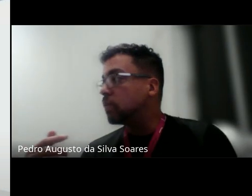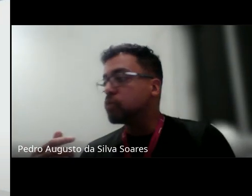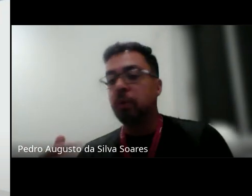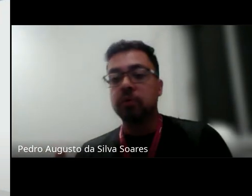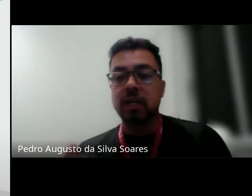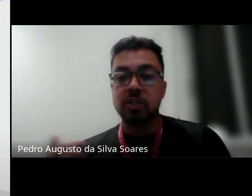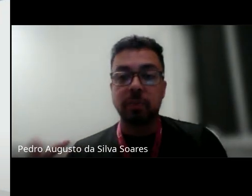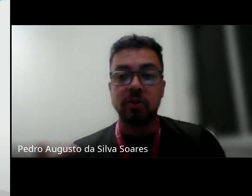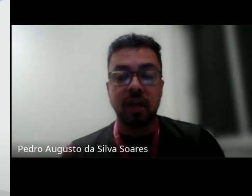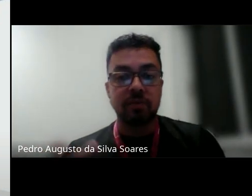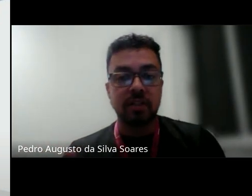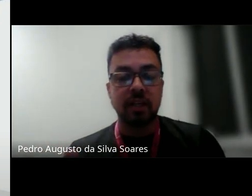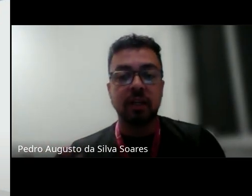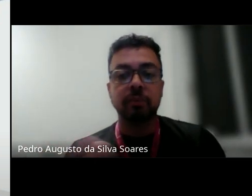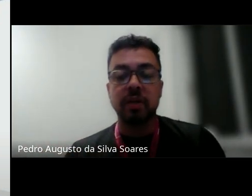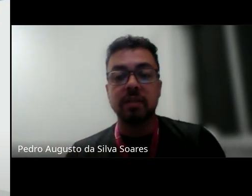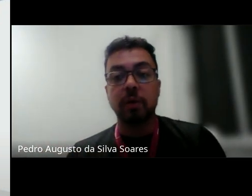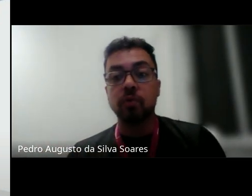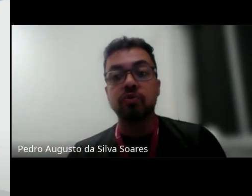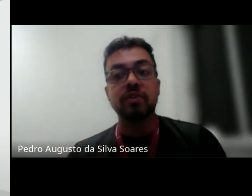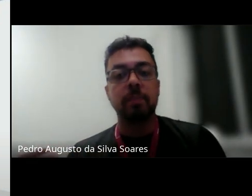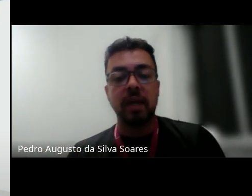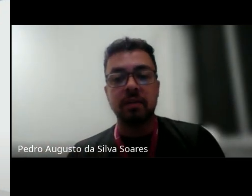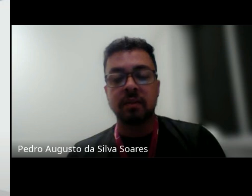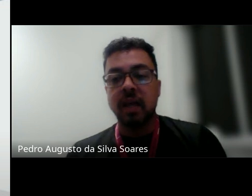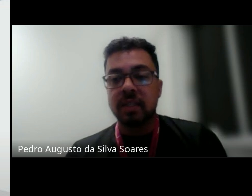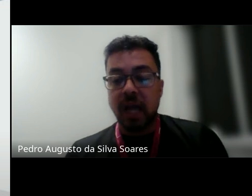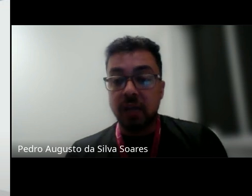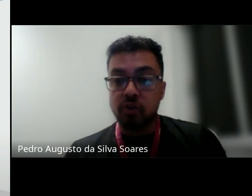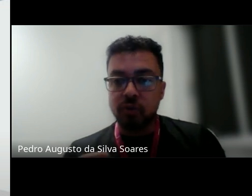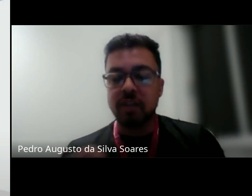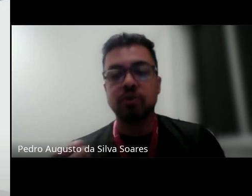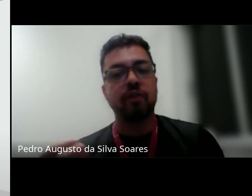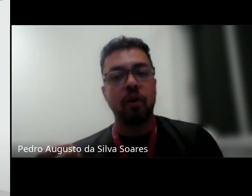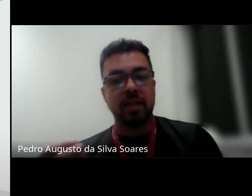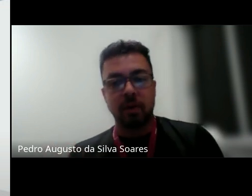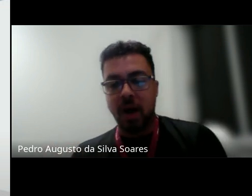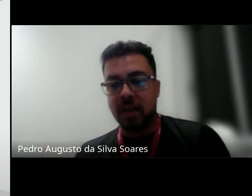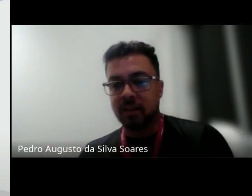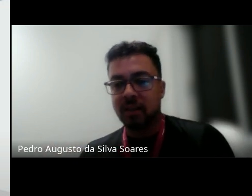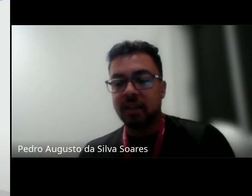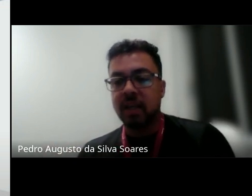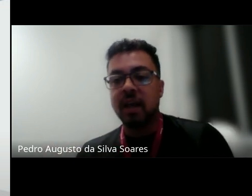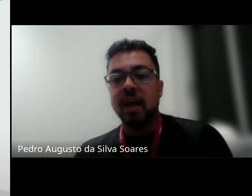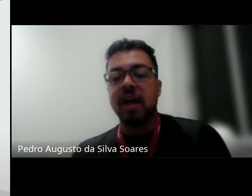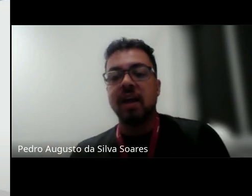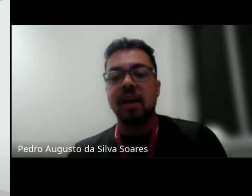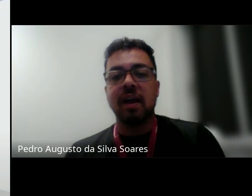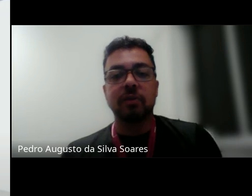Entre alguns pontos que a gente pode estar considerando, por exemplo, é o uso dos EPIs. Será que eu estou usando de forma adequada?